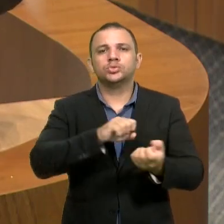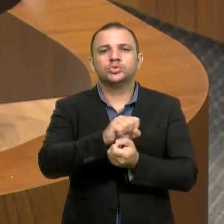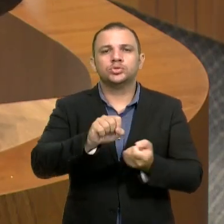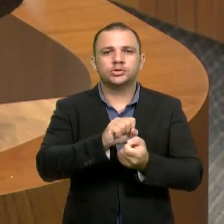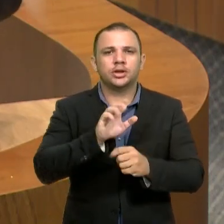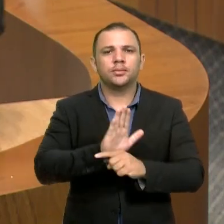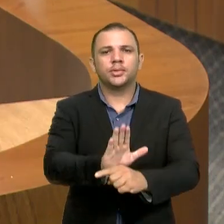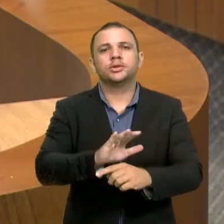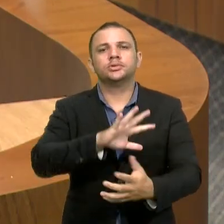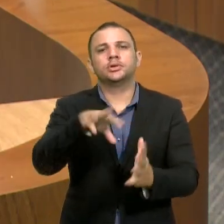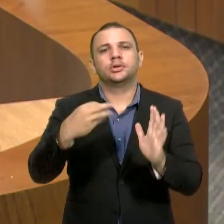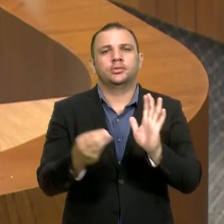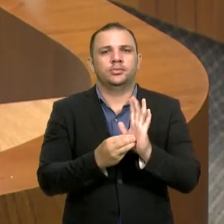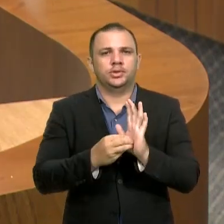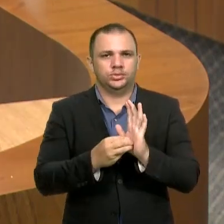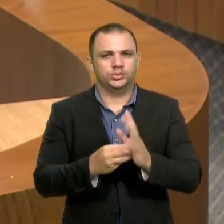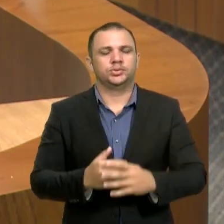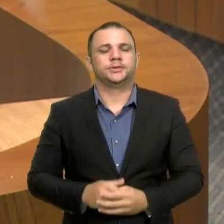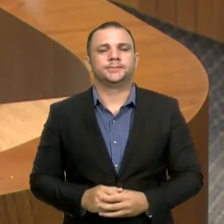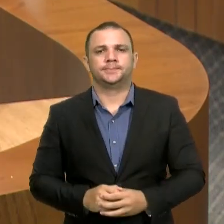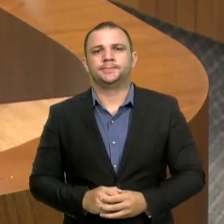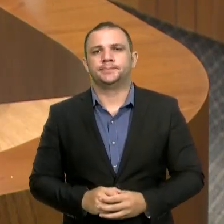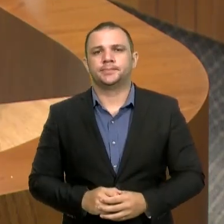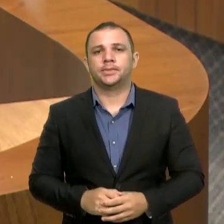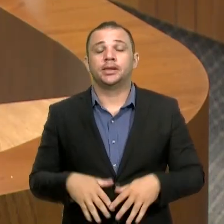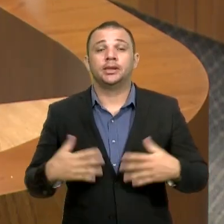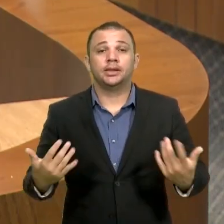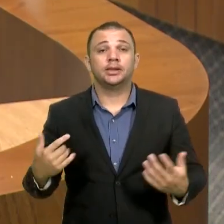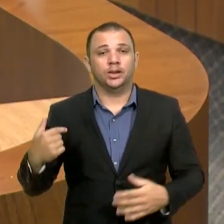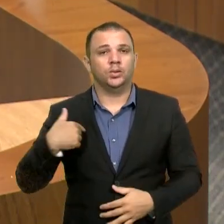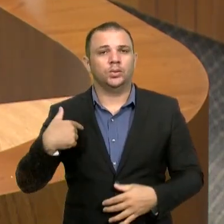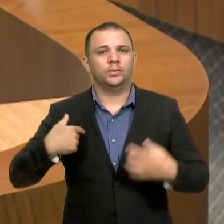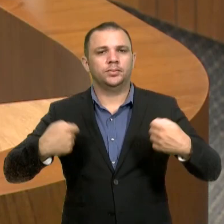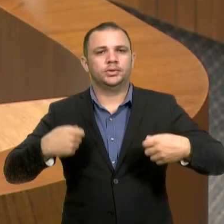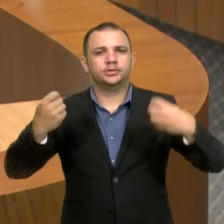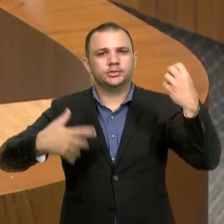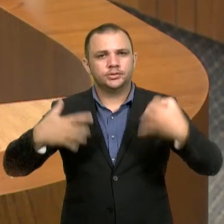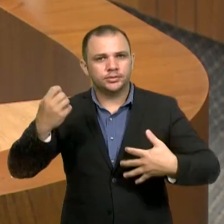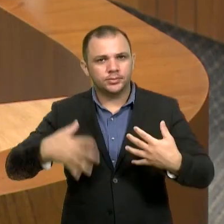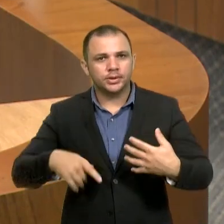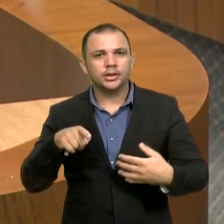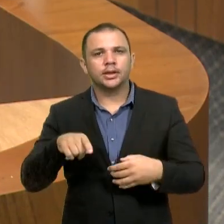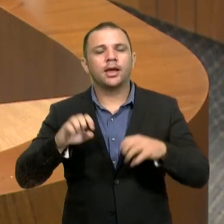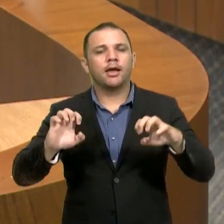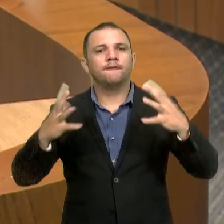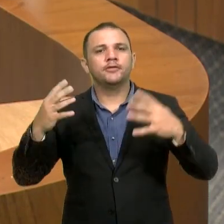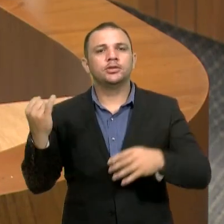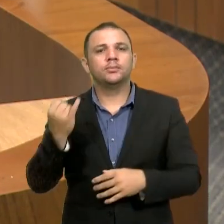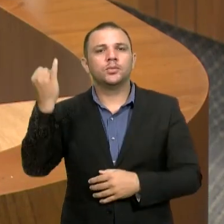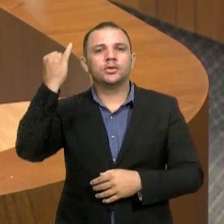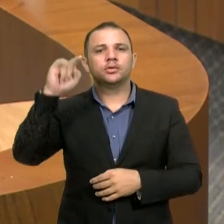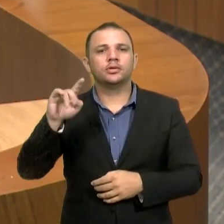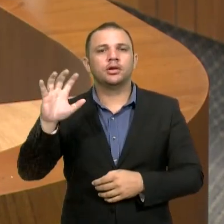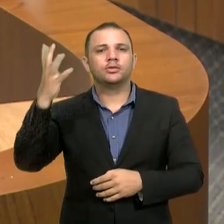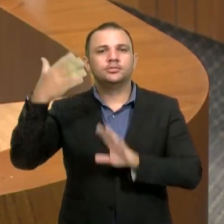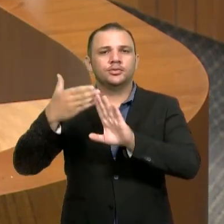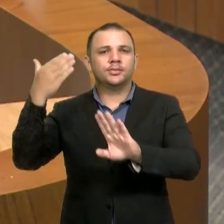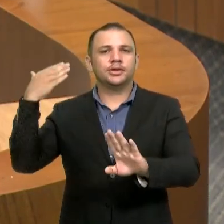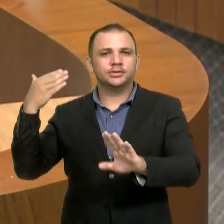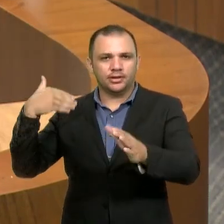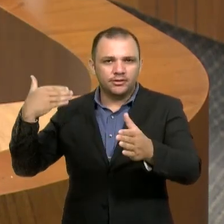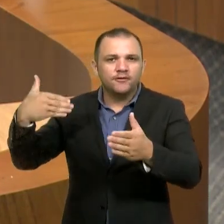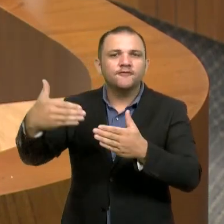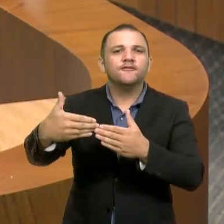eu quero enaltecer aqui e destacar esses importantes eventos que vêm acontecendo e que